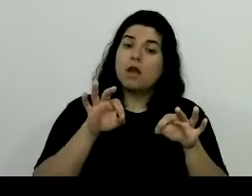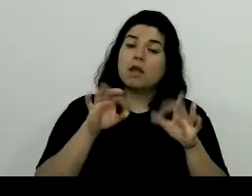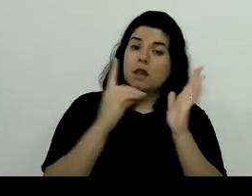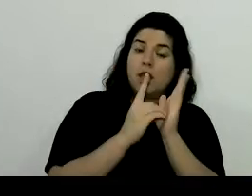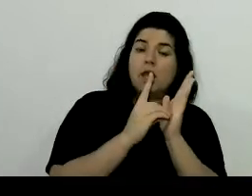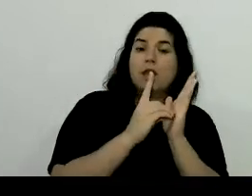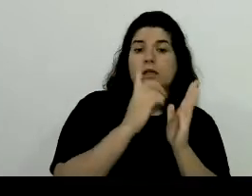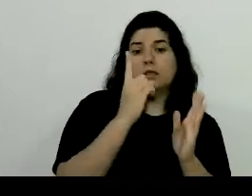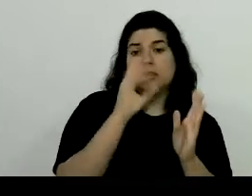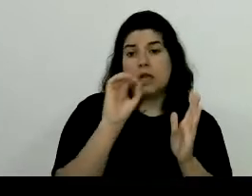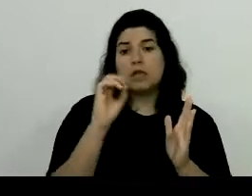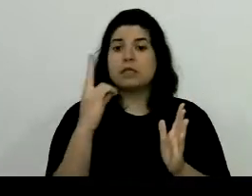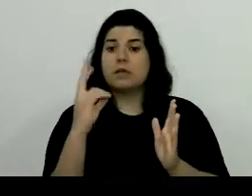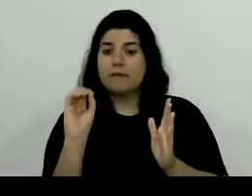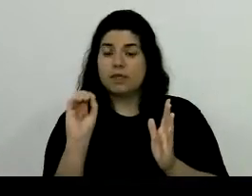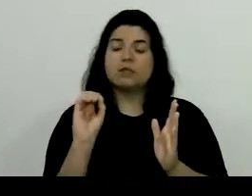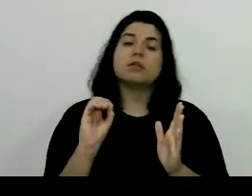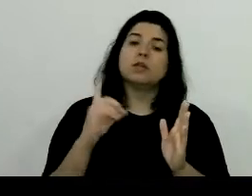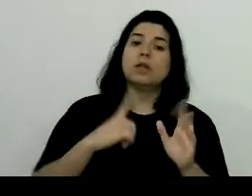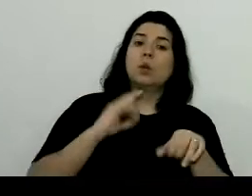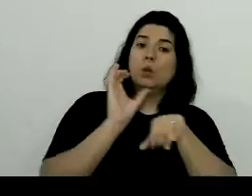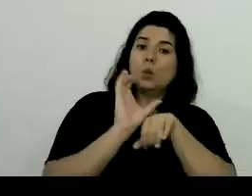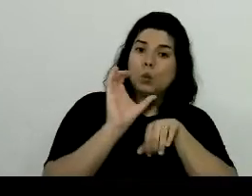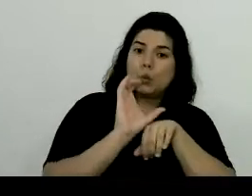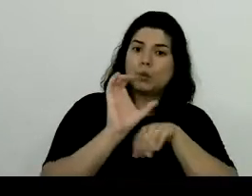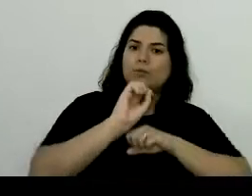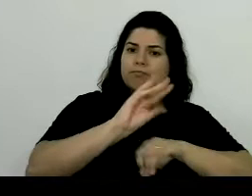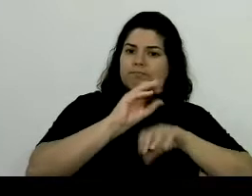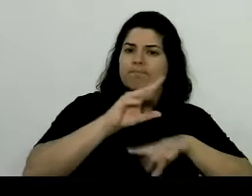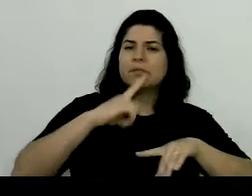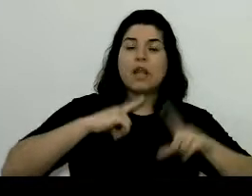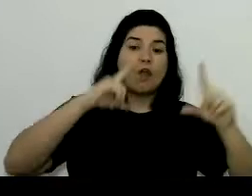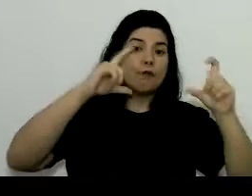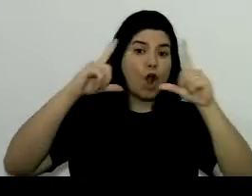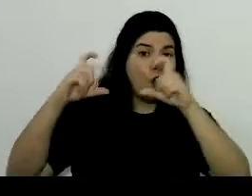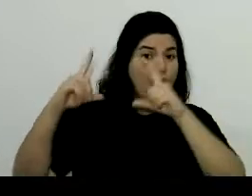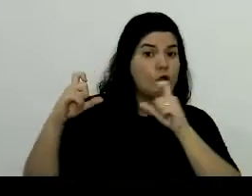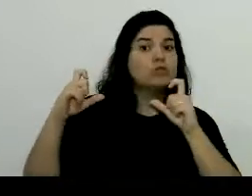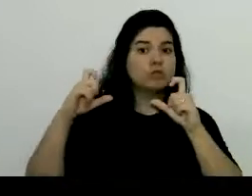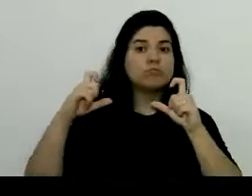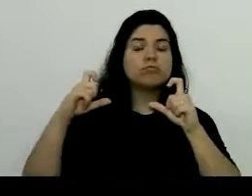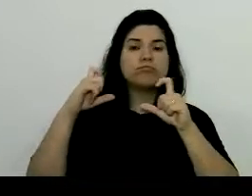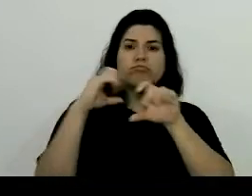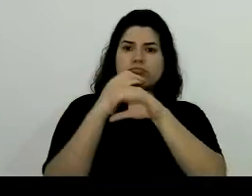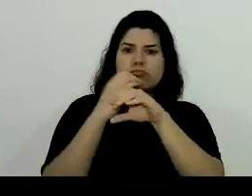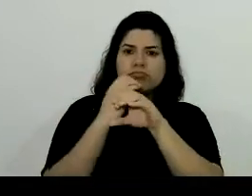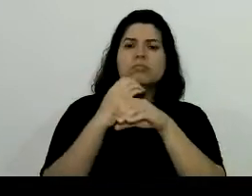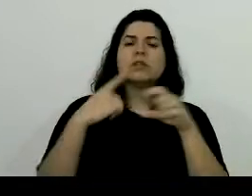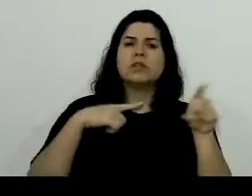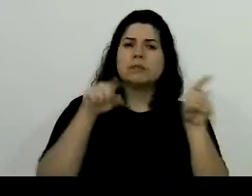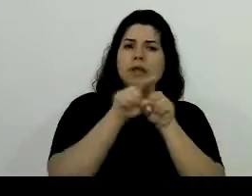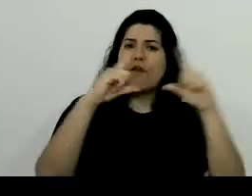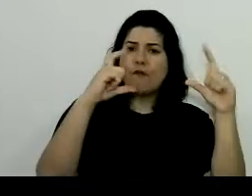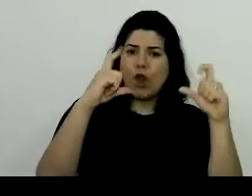século passado. Ele tem os cursos que eram dados, as fotos científicas que eram feitas no laboratório, as fotografias que eram resultado